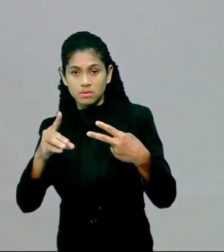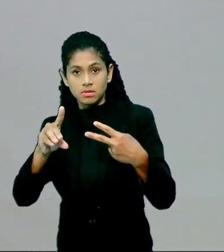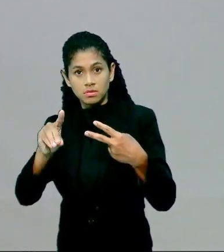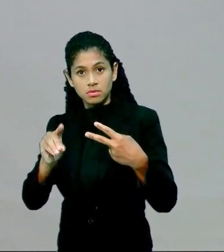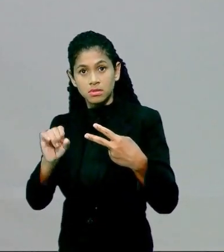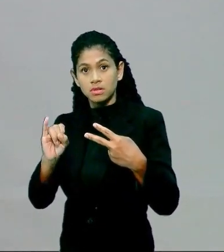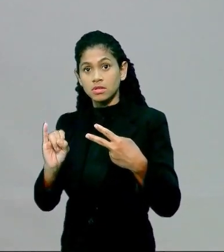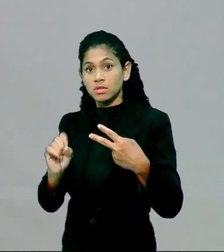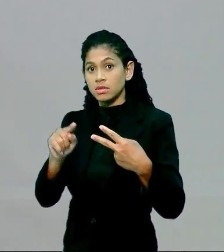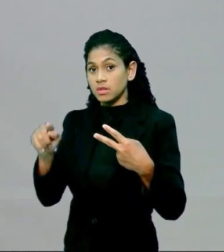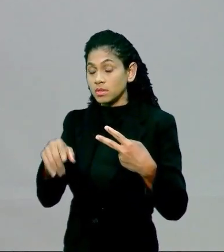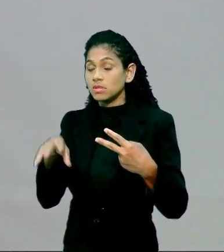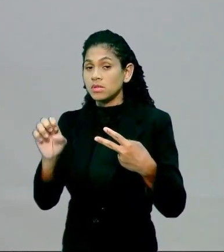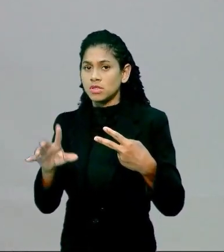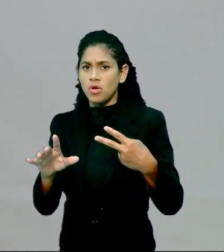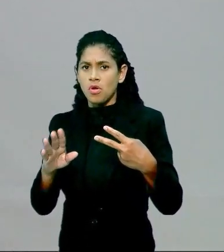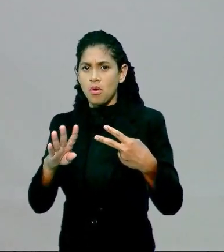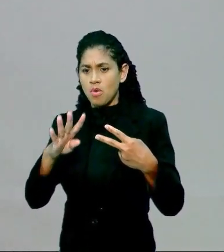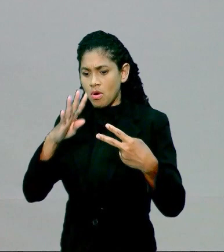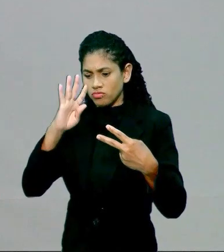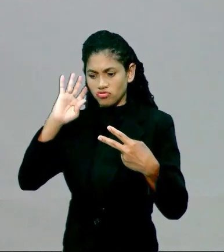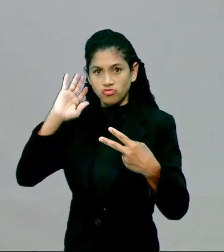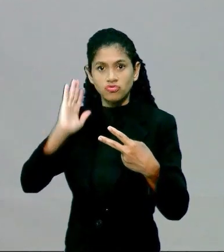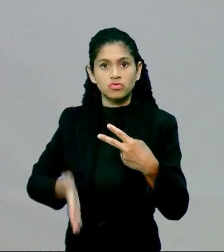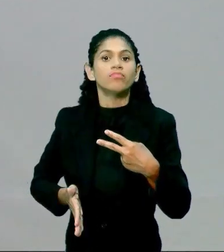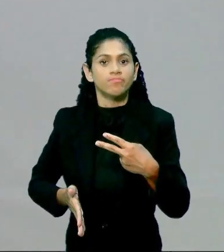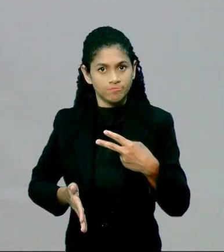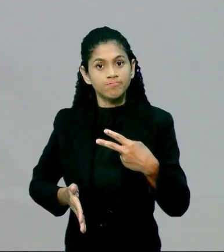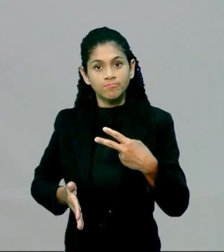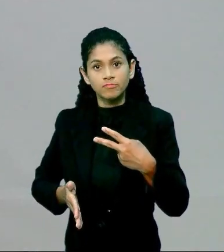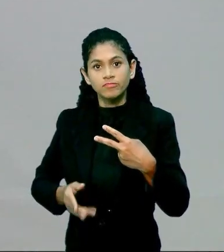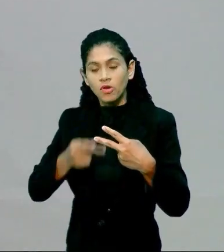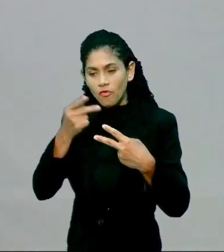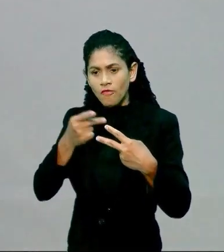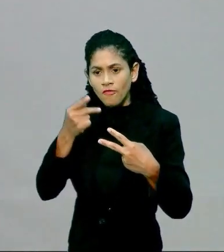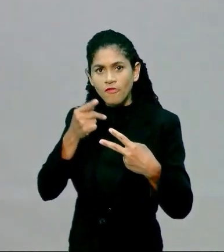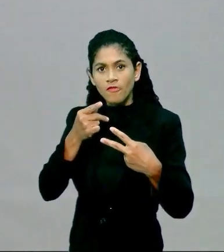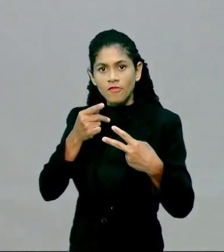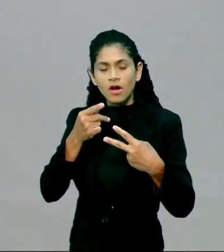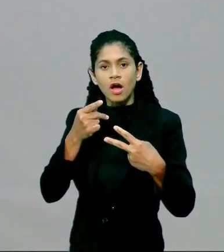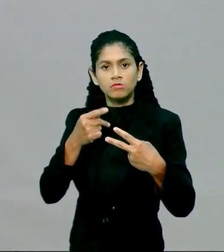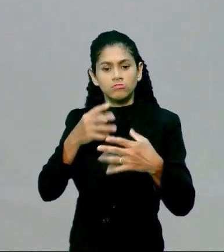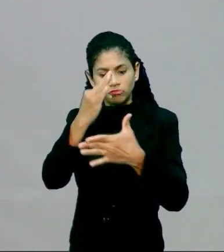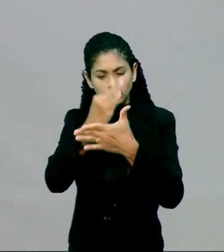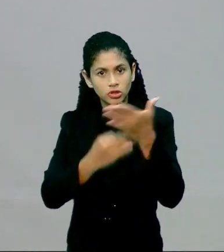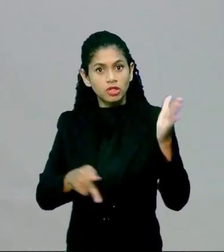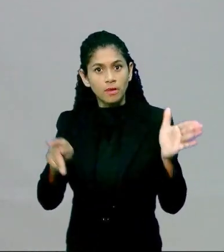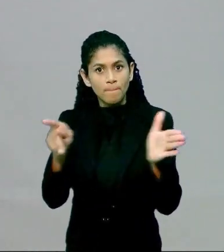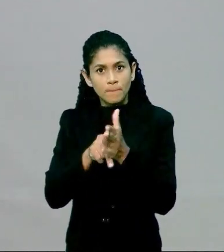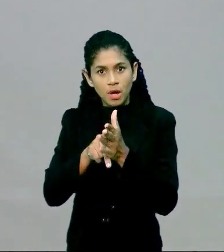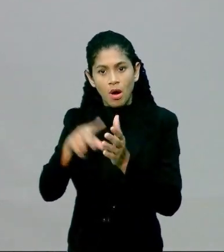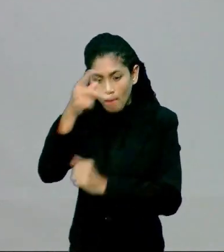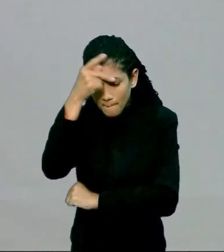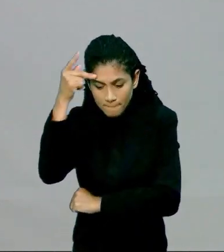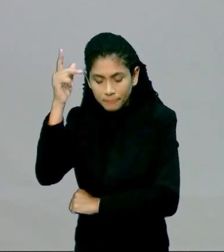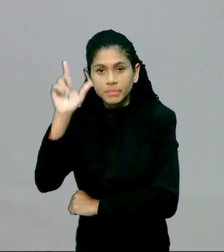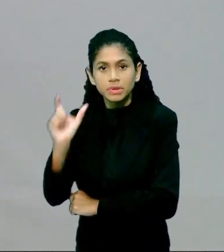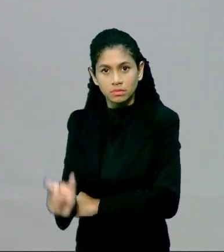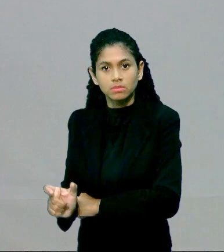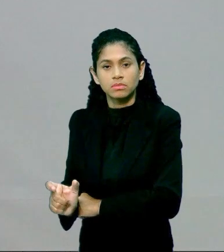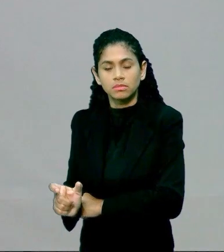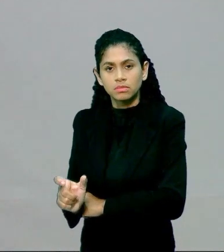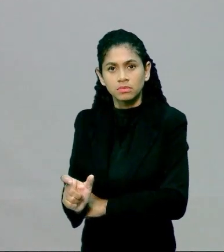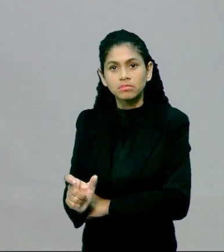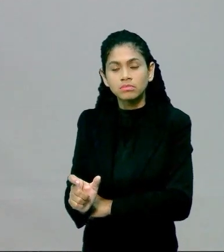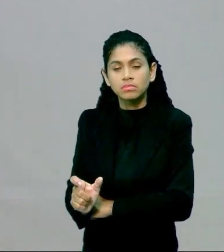eu estou fazendo aquela crítica, eu escrevo meu texto, eu dou nomes, tá? Então eu sou mais incisivo, eu trago ali o